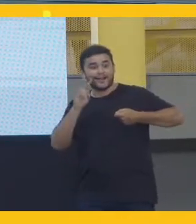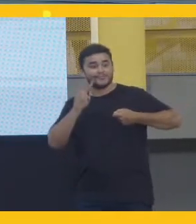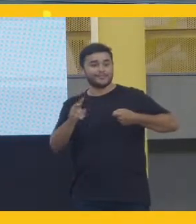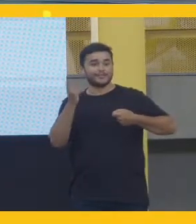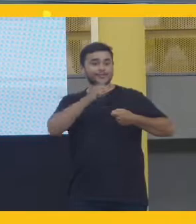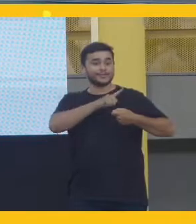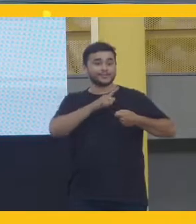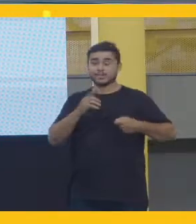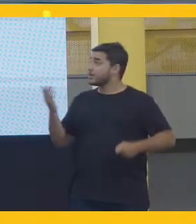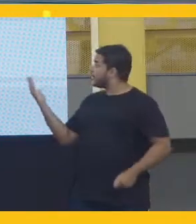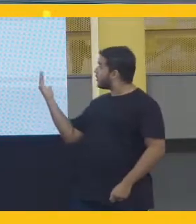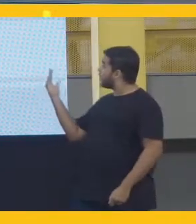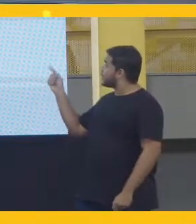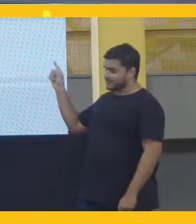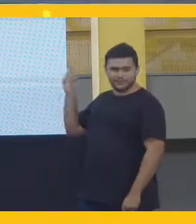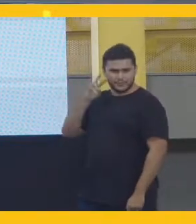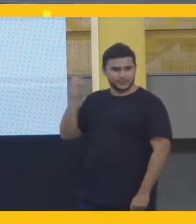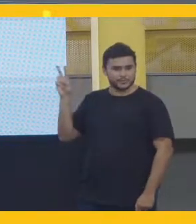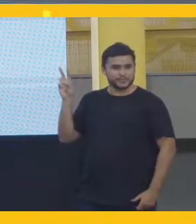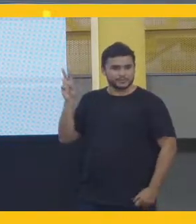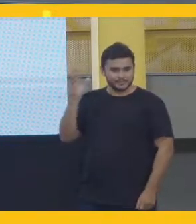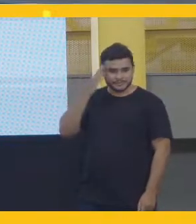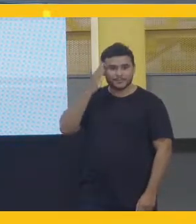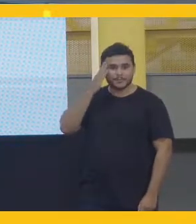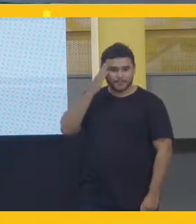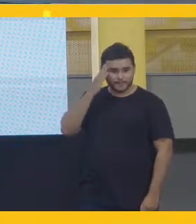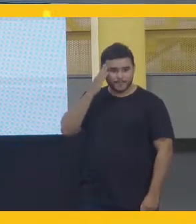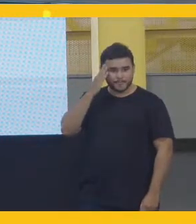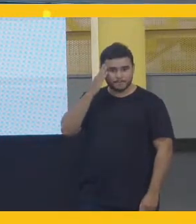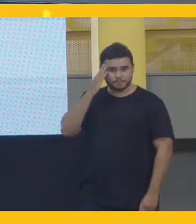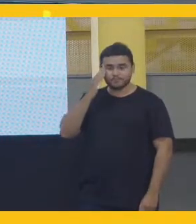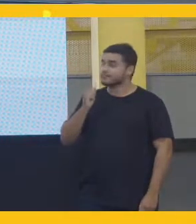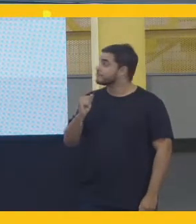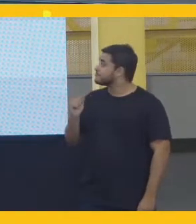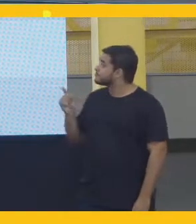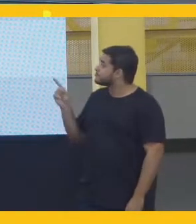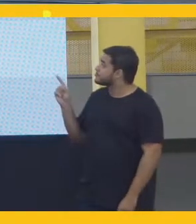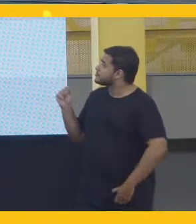Tá, mas como é que eu produzo luz?